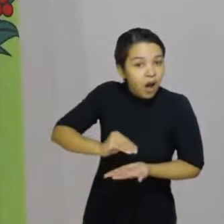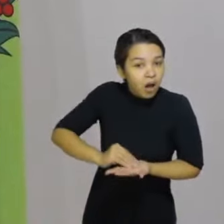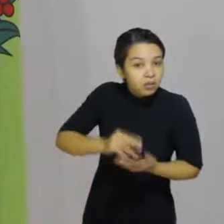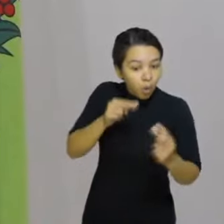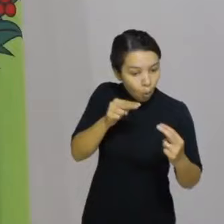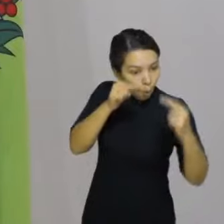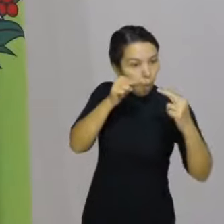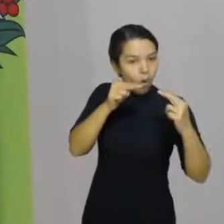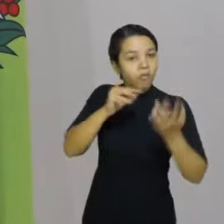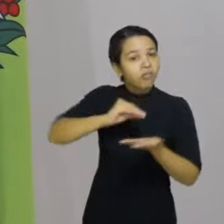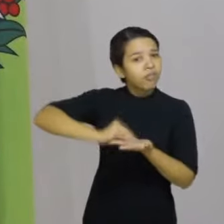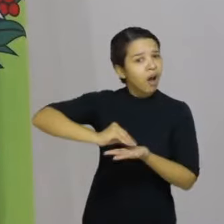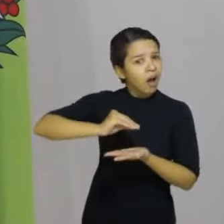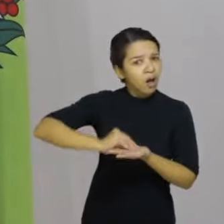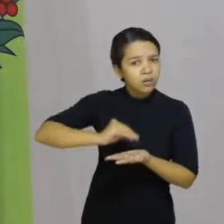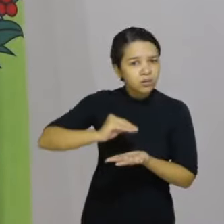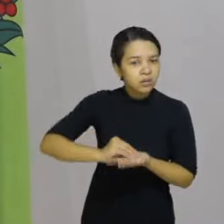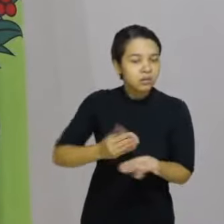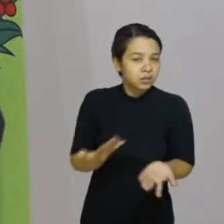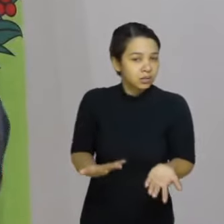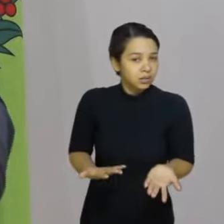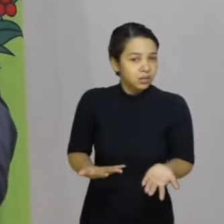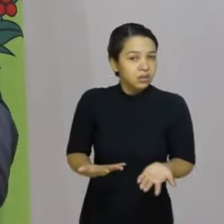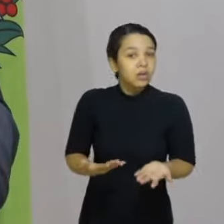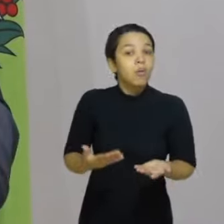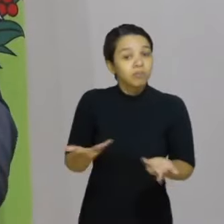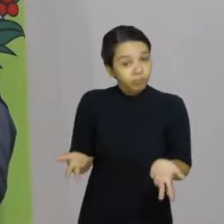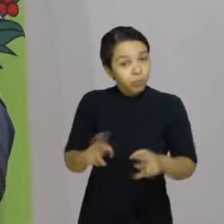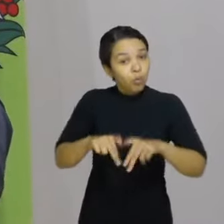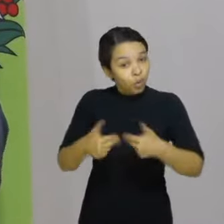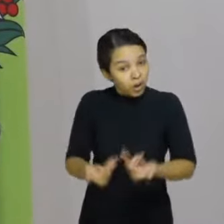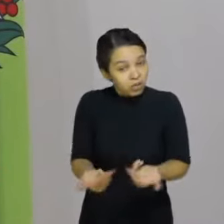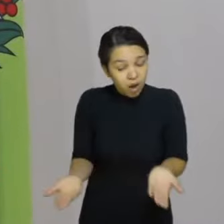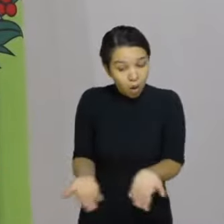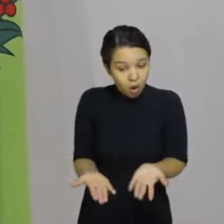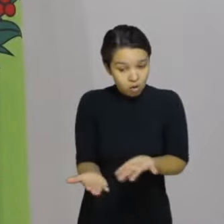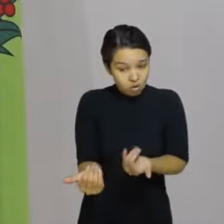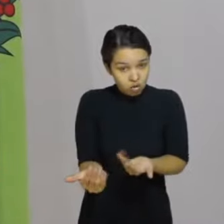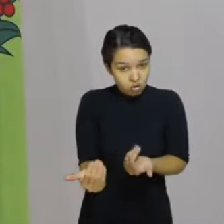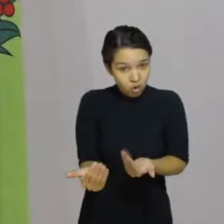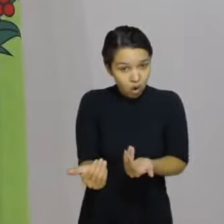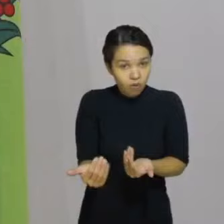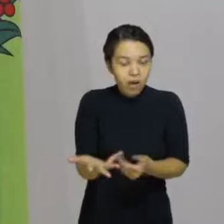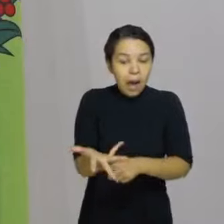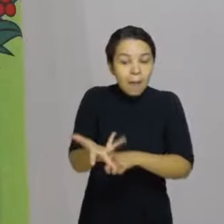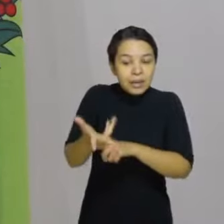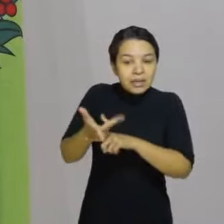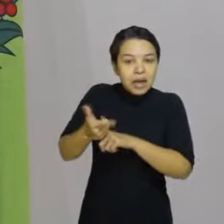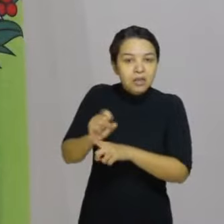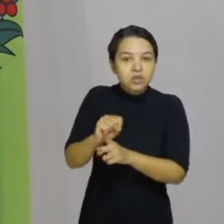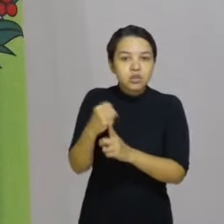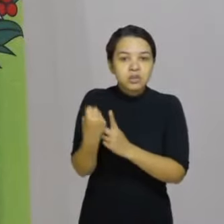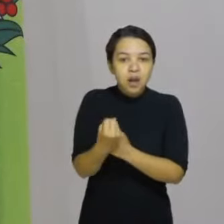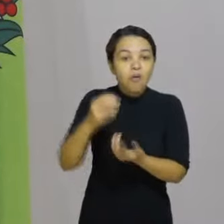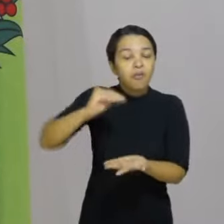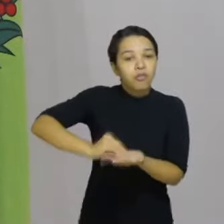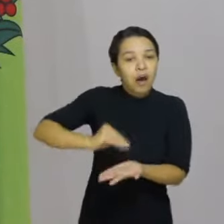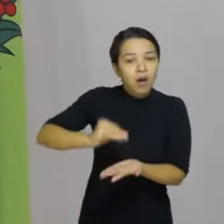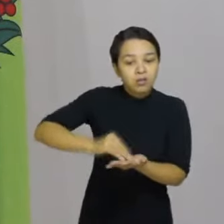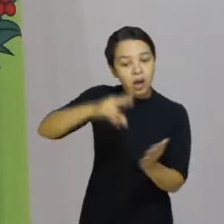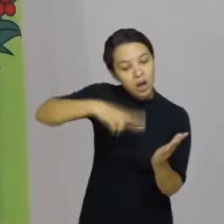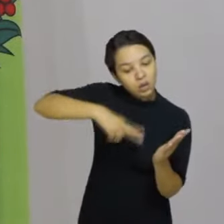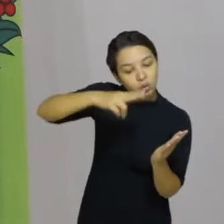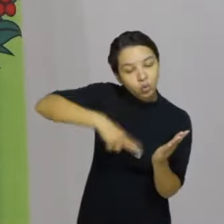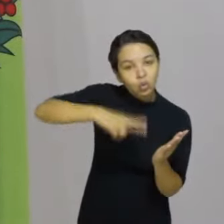olho, e com isso aí nós temos uma nova geração com menos habilidades sociais, menos leitura,